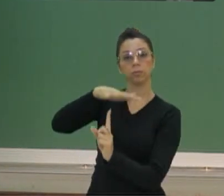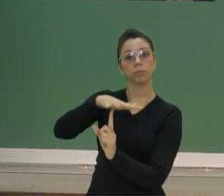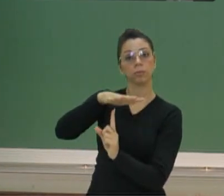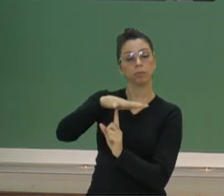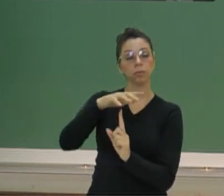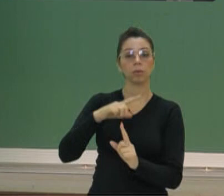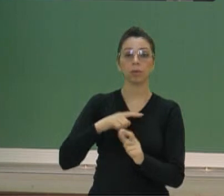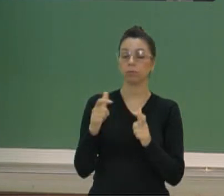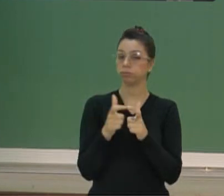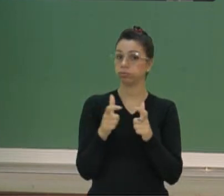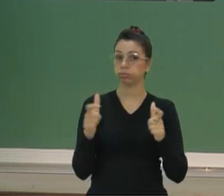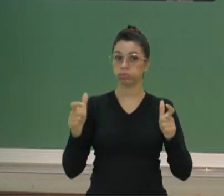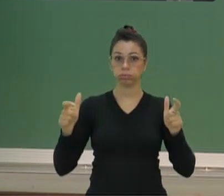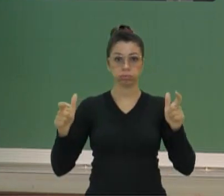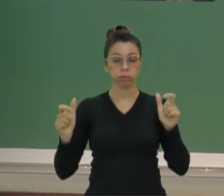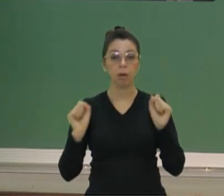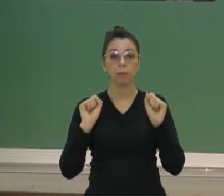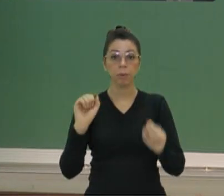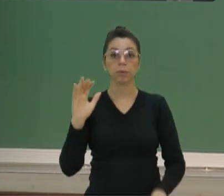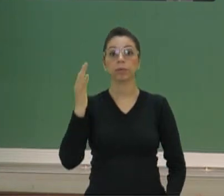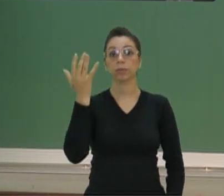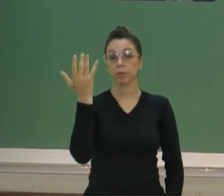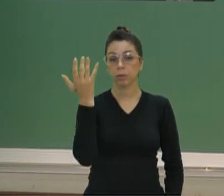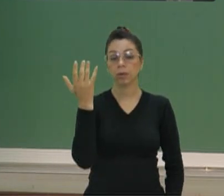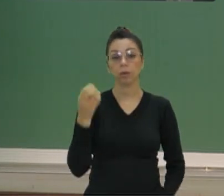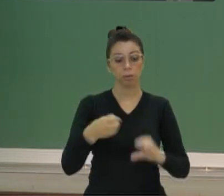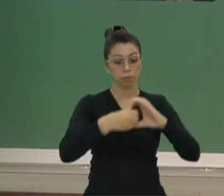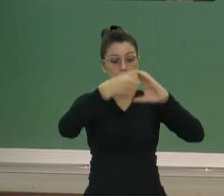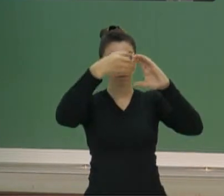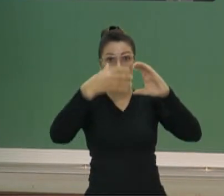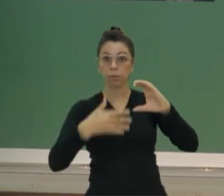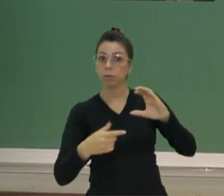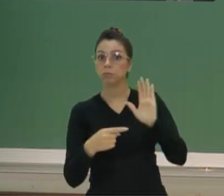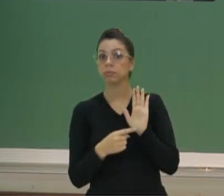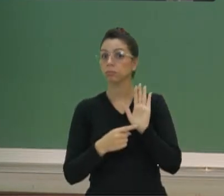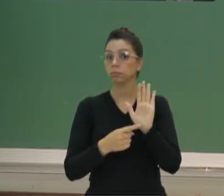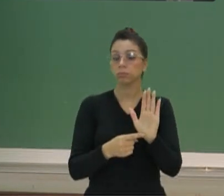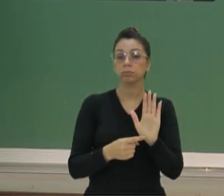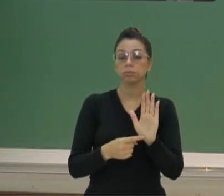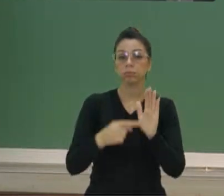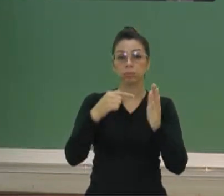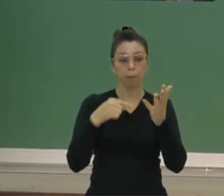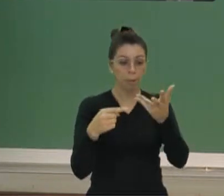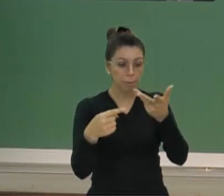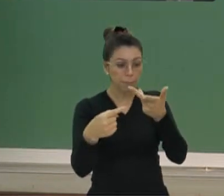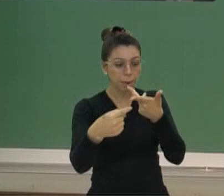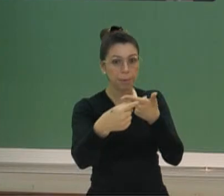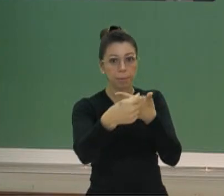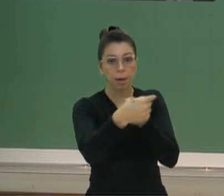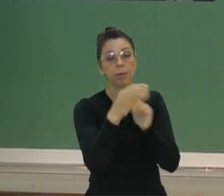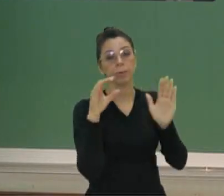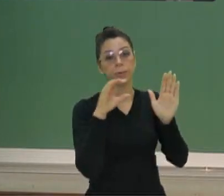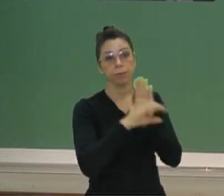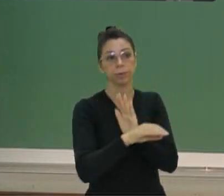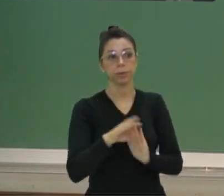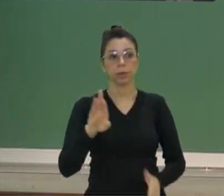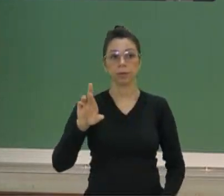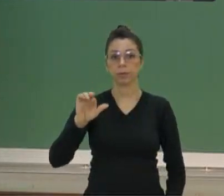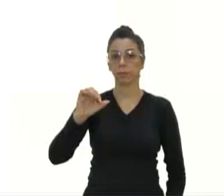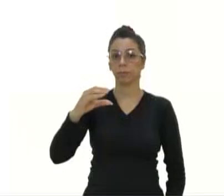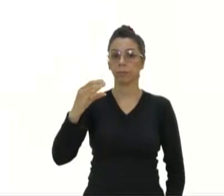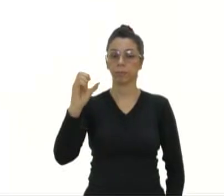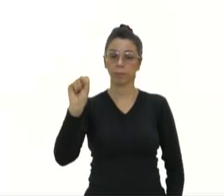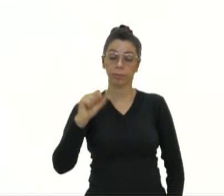potencial grandiosíssimo. Temos todas essas características destacadas pela formatação do conceito BRICS. Temos